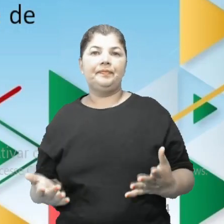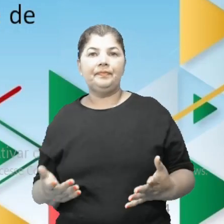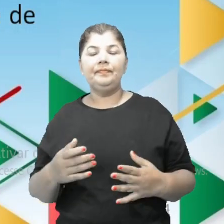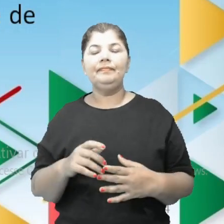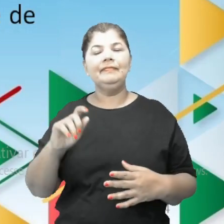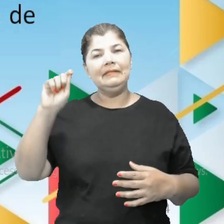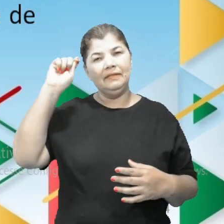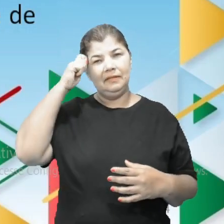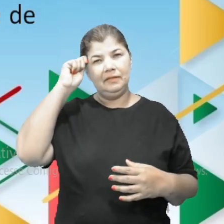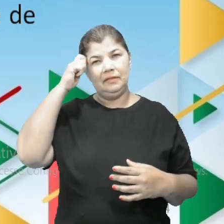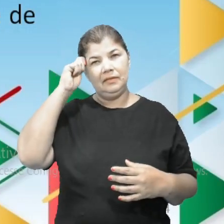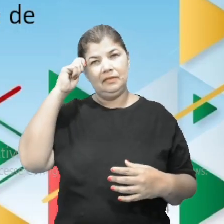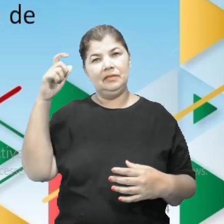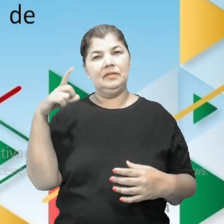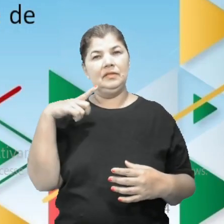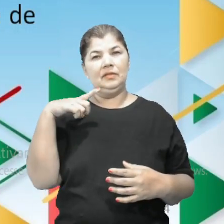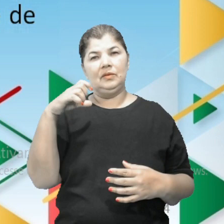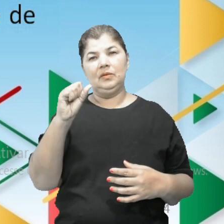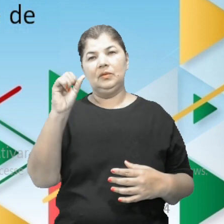enquanto os negros compunham